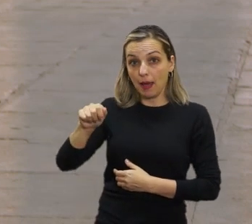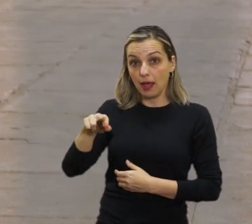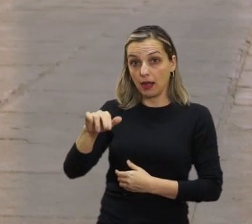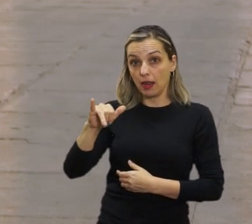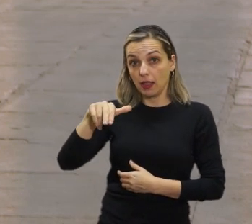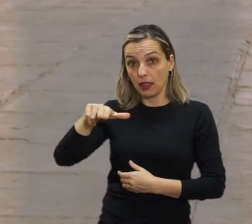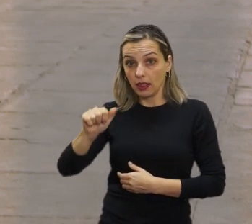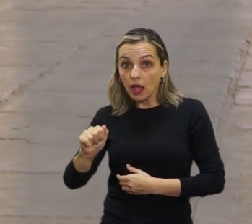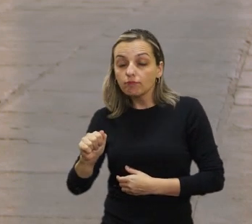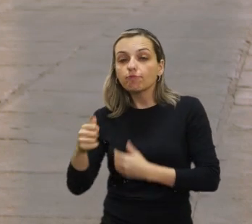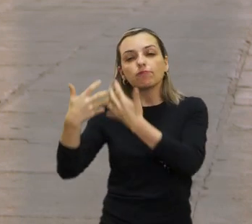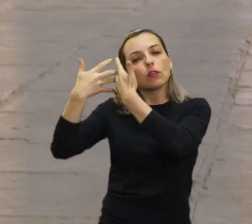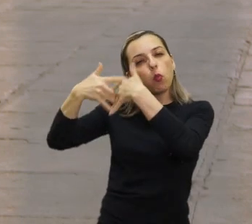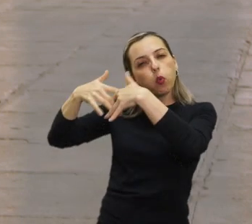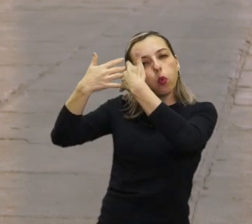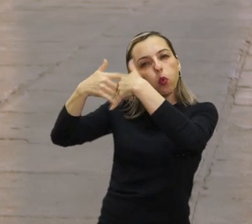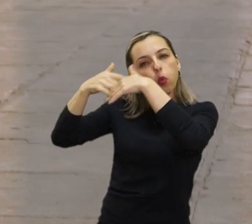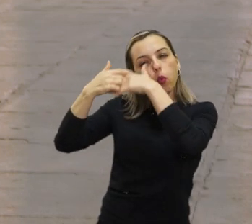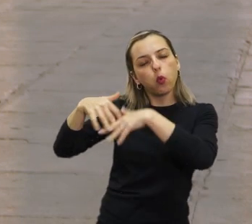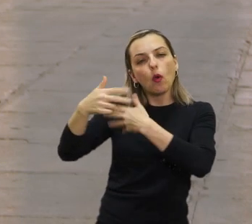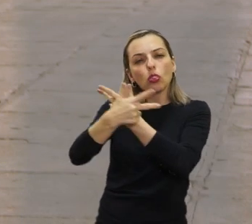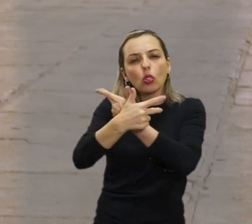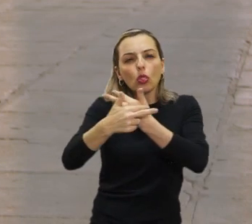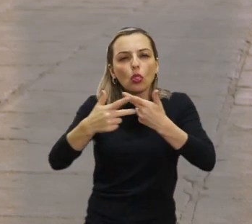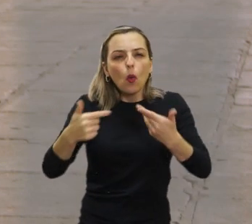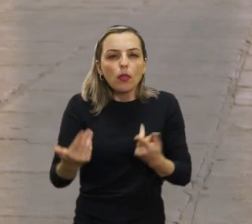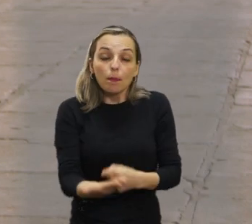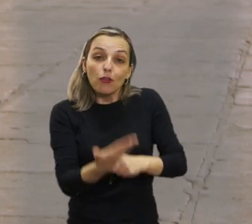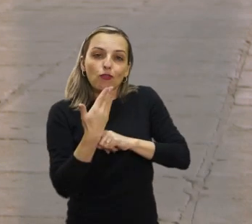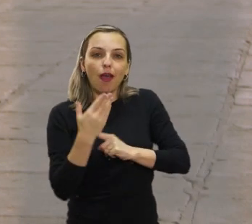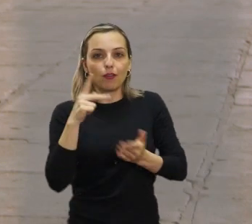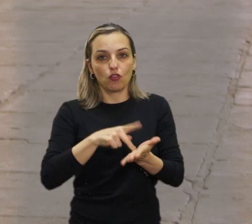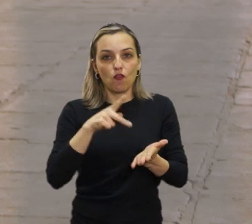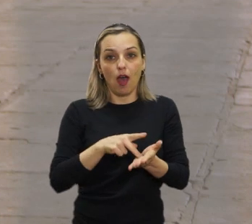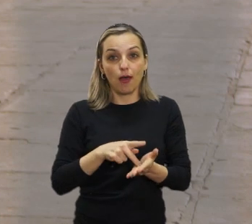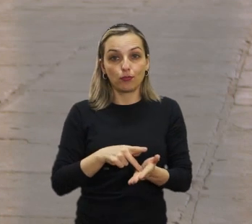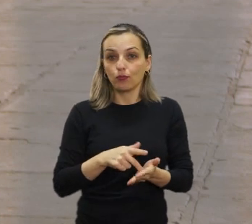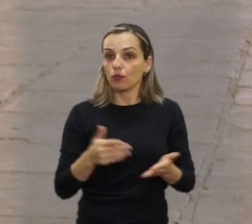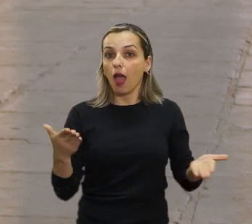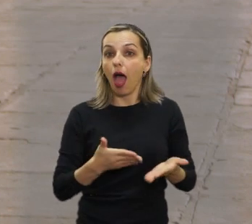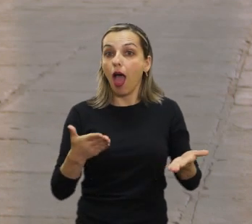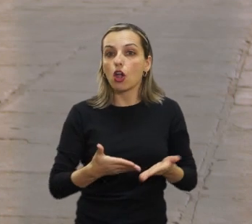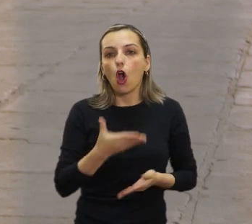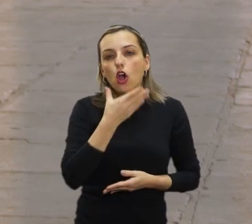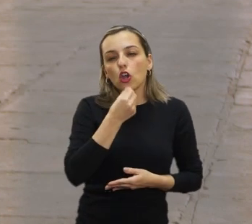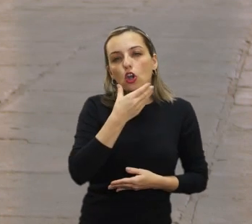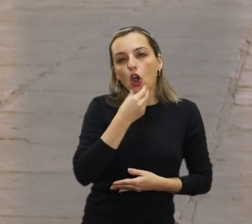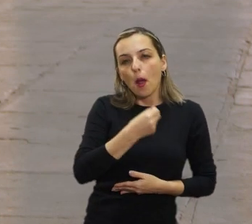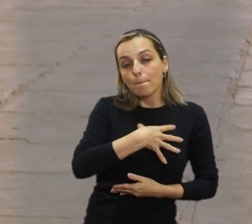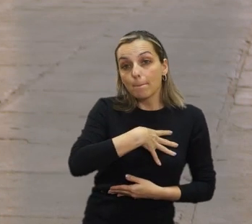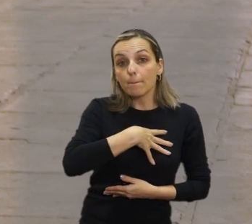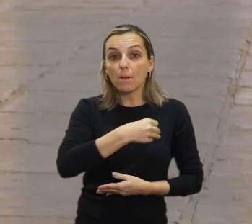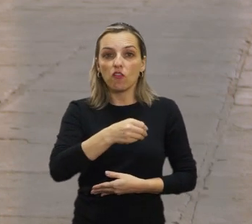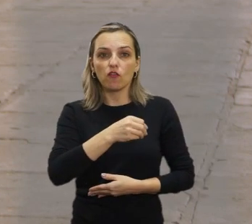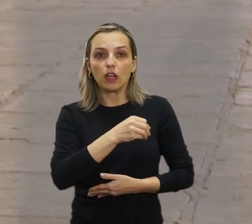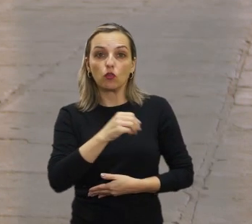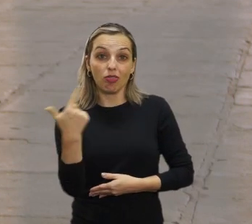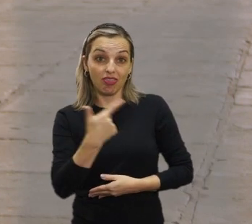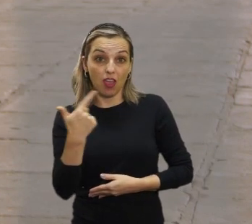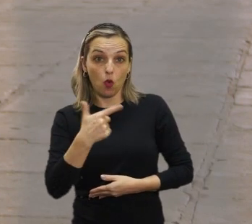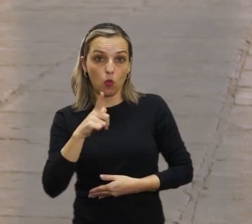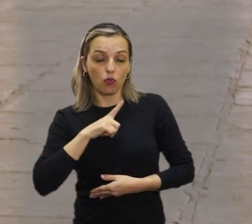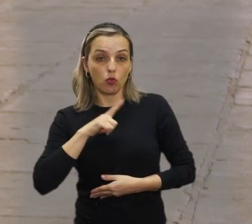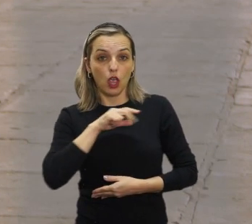refletido o tempo todo sobre tudo que está acontecendo e isso tem sido enriquecedor para nós como pais, né, para